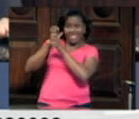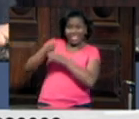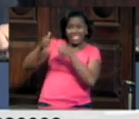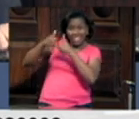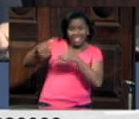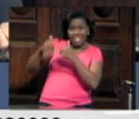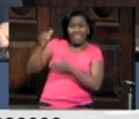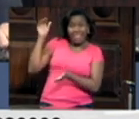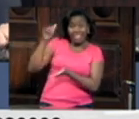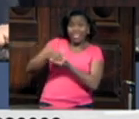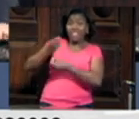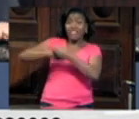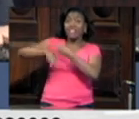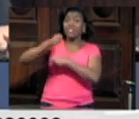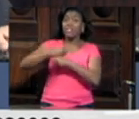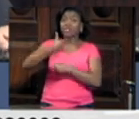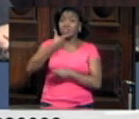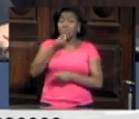até 2015,